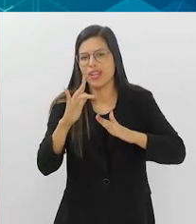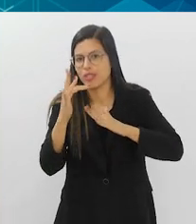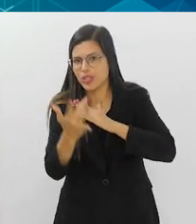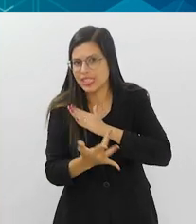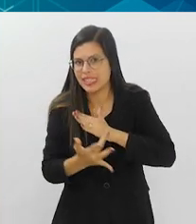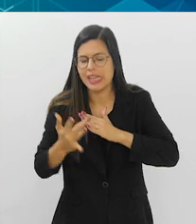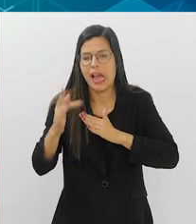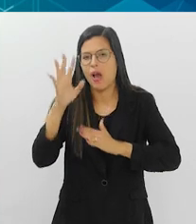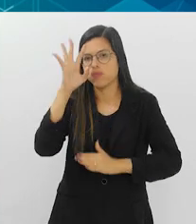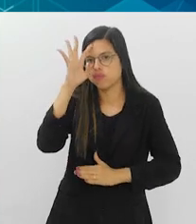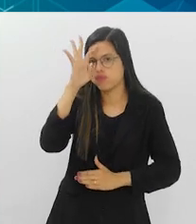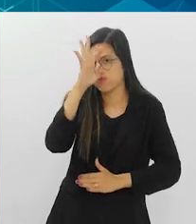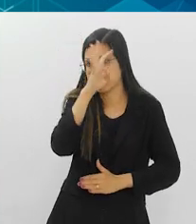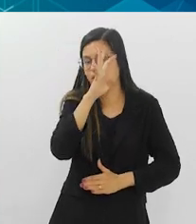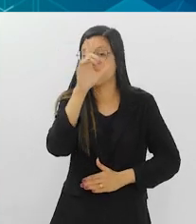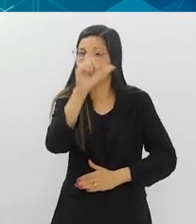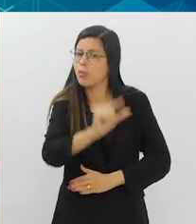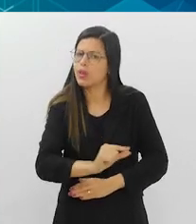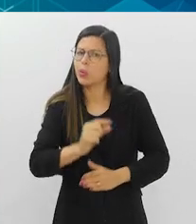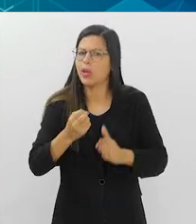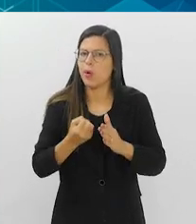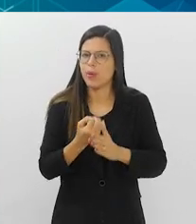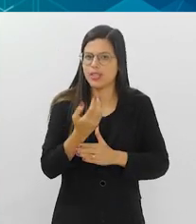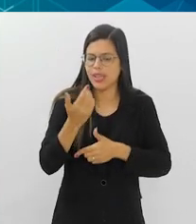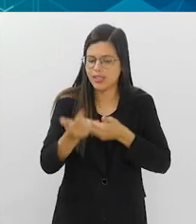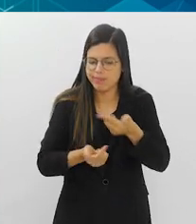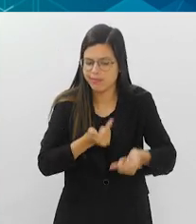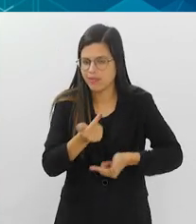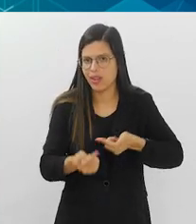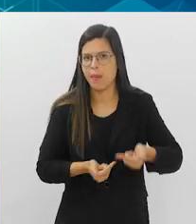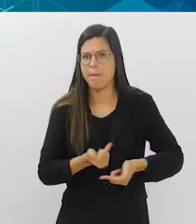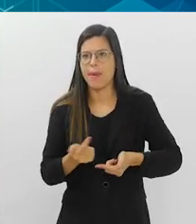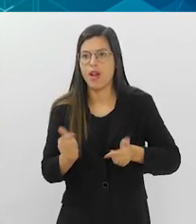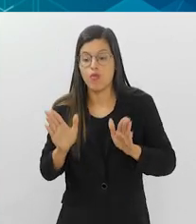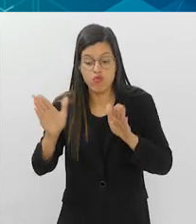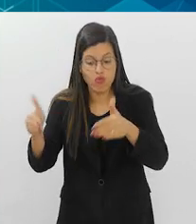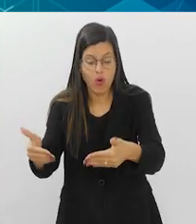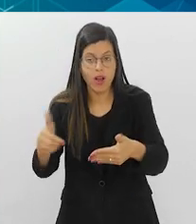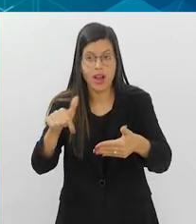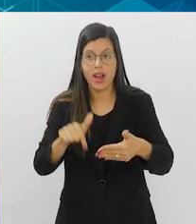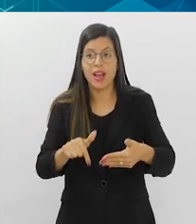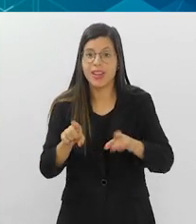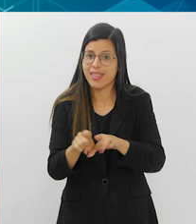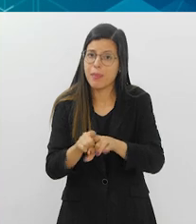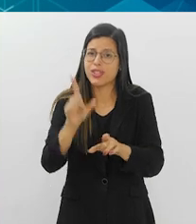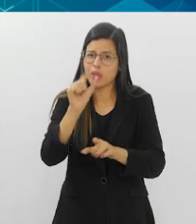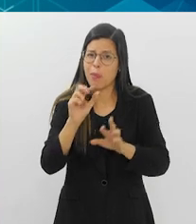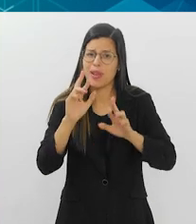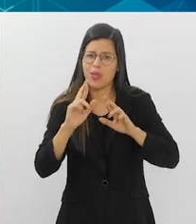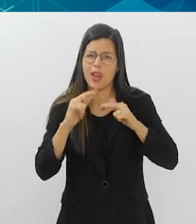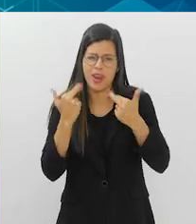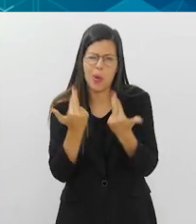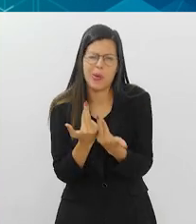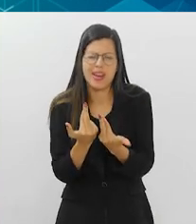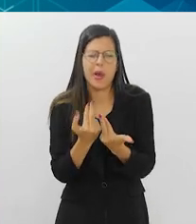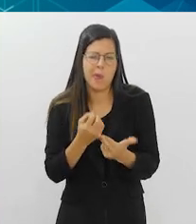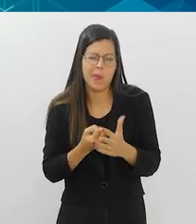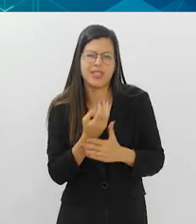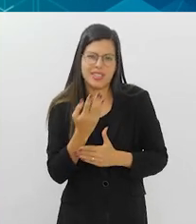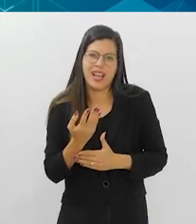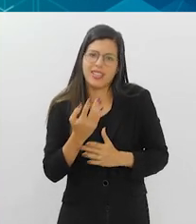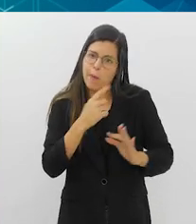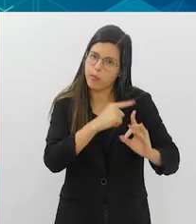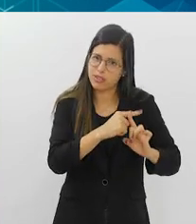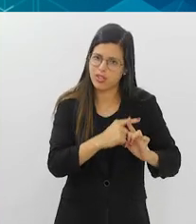Então, reduzir a quantidade de coisas que você faz ao mesmo tempo também e tentar focar. E se você puder reduzir a quantidade de reuniões que você participa